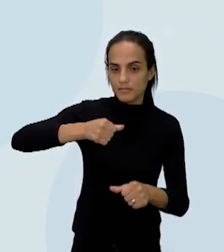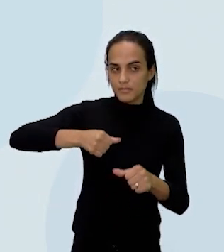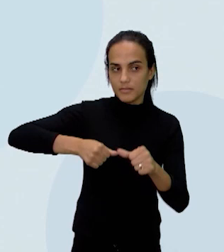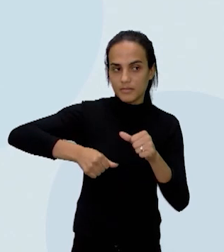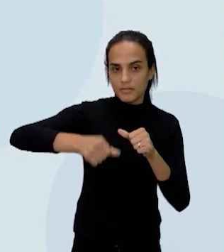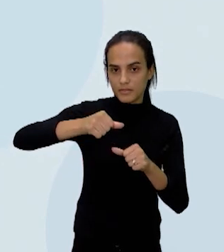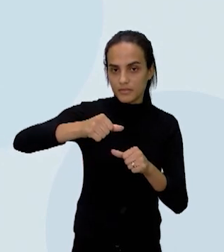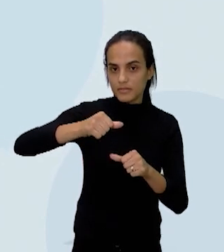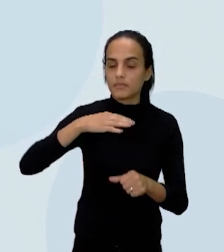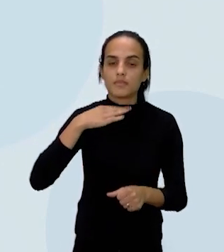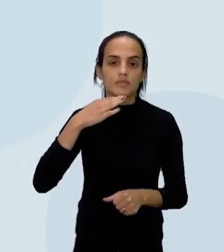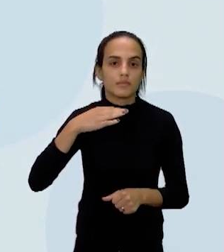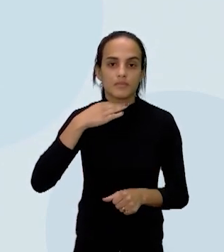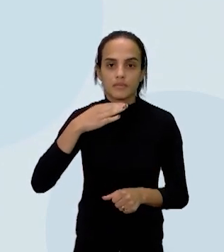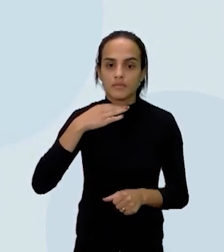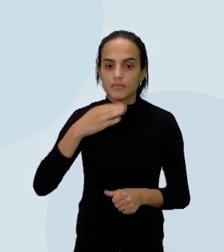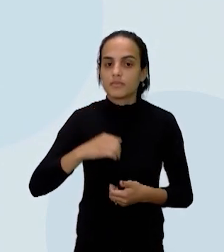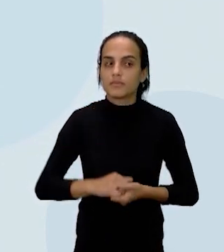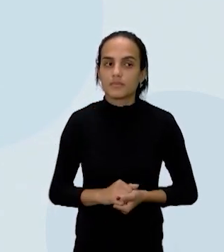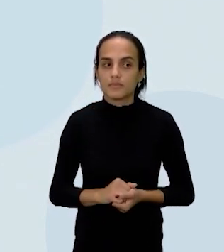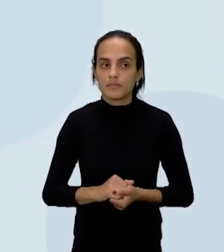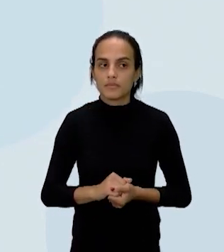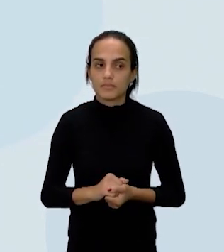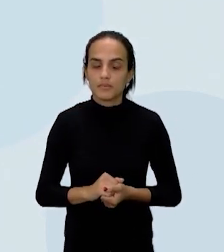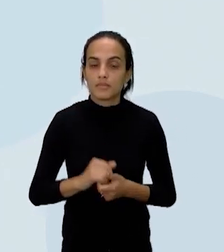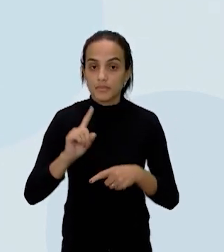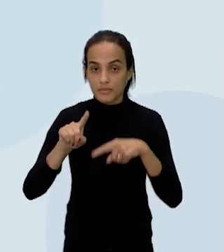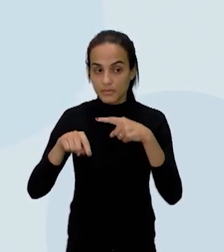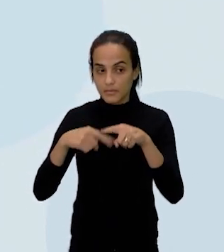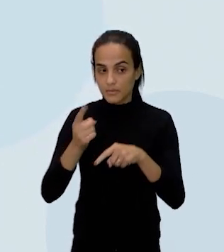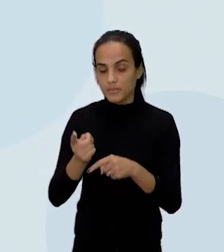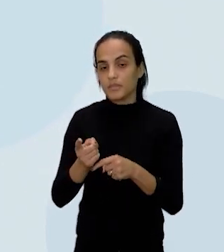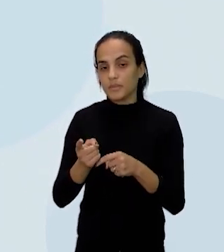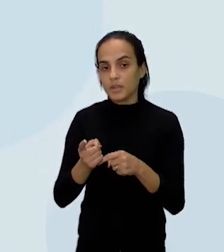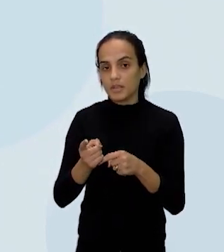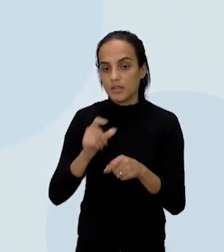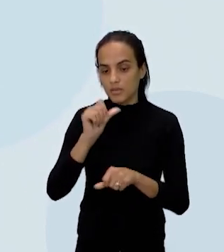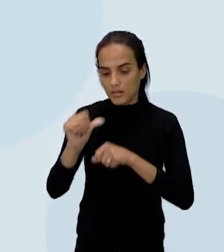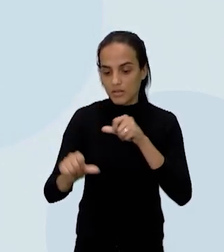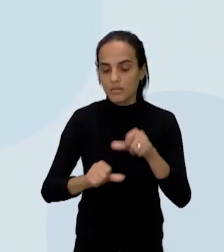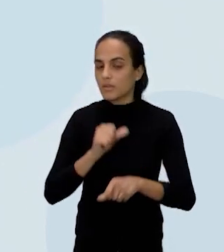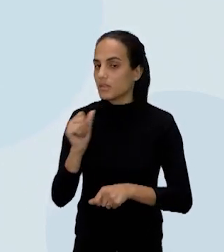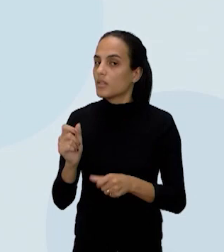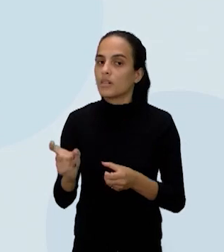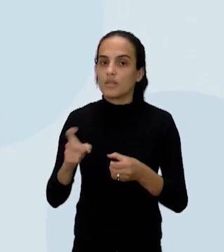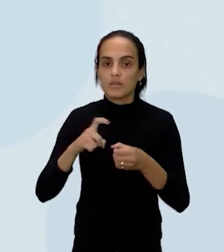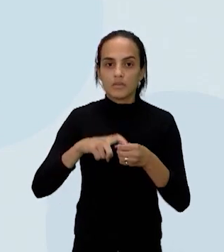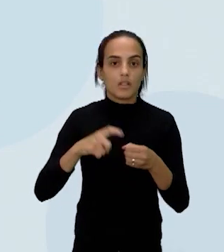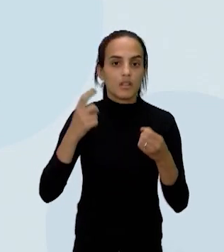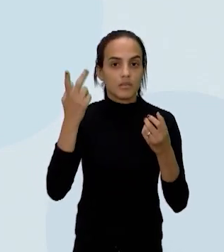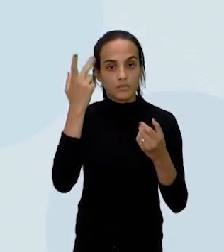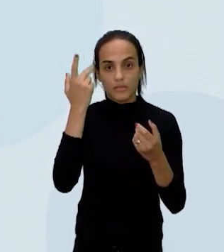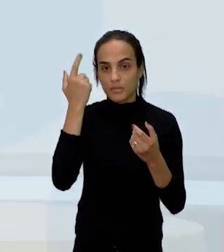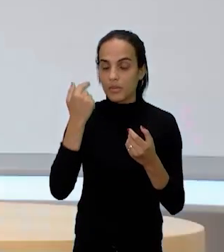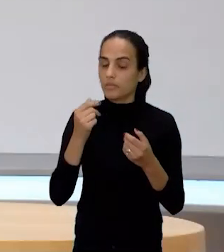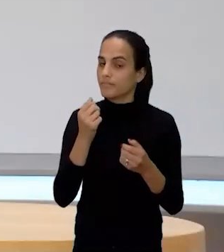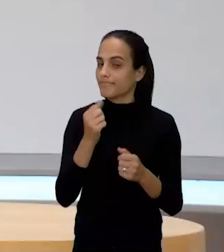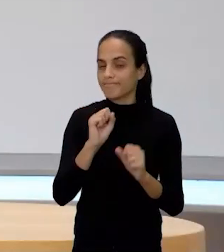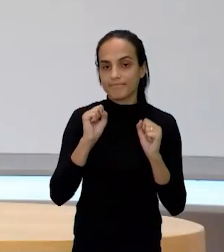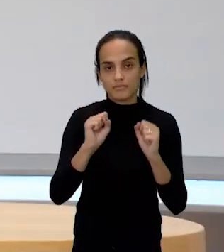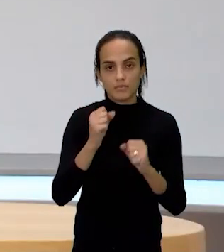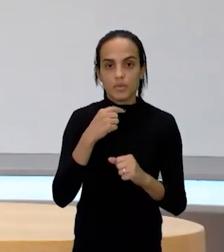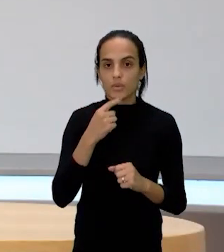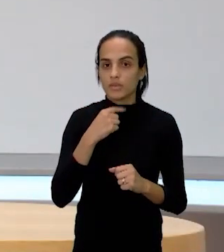transformação, ele não pode voltar ao seu estado inicial. Então, aqui seria o caso a floresta. a floresta ela não consegue voltar ao seu